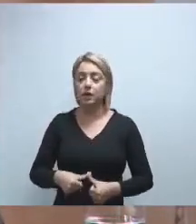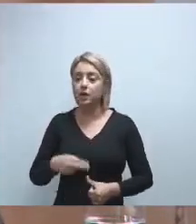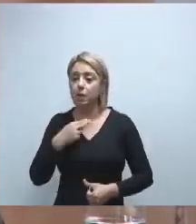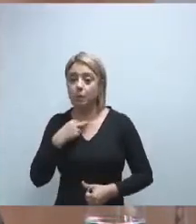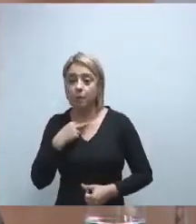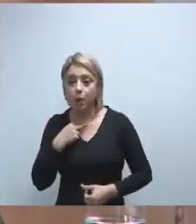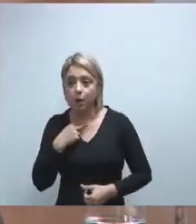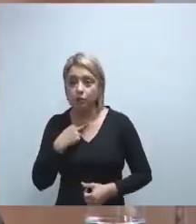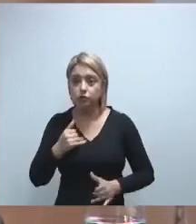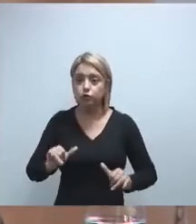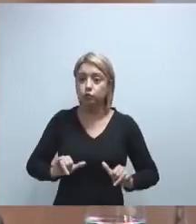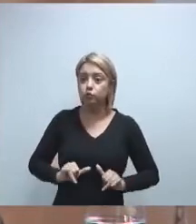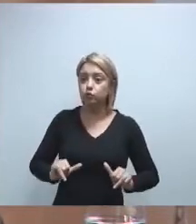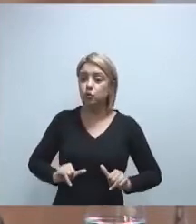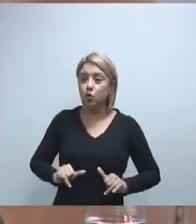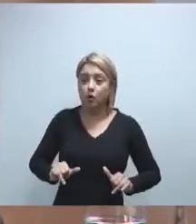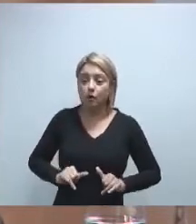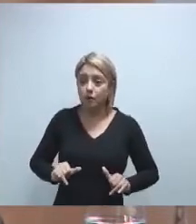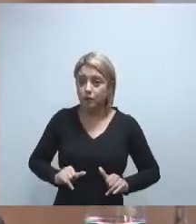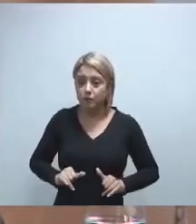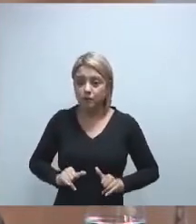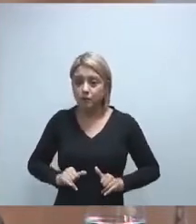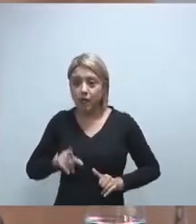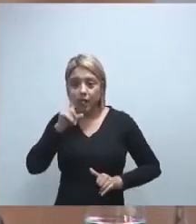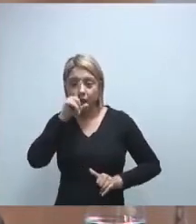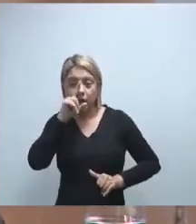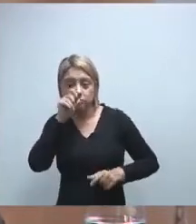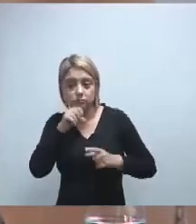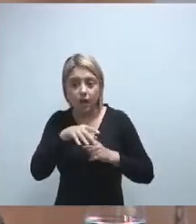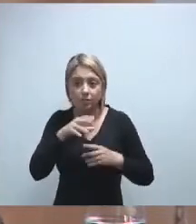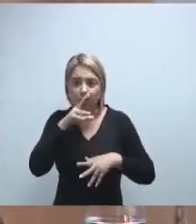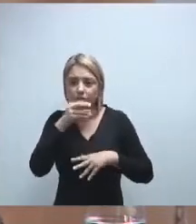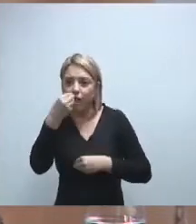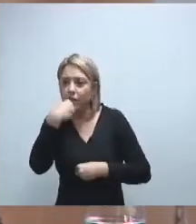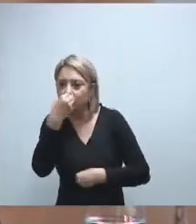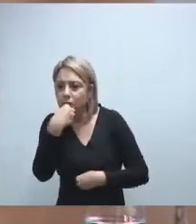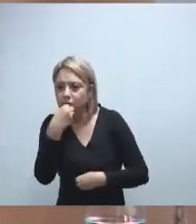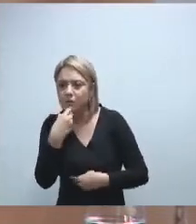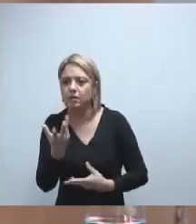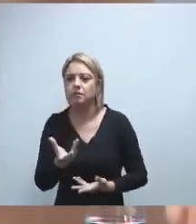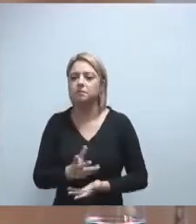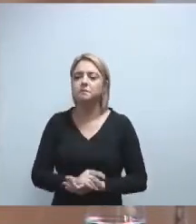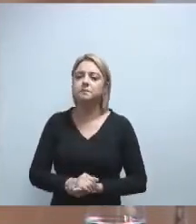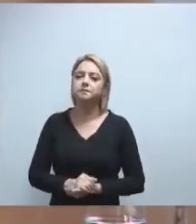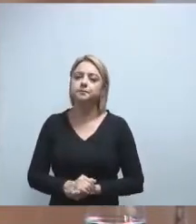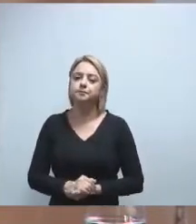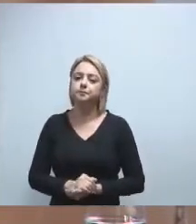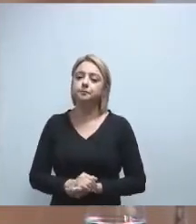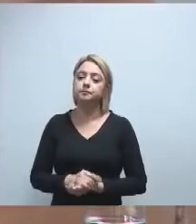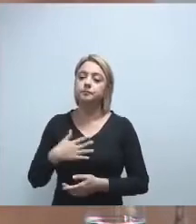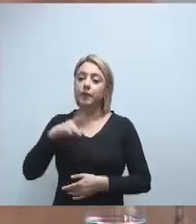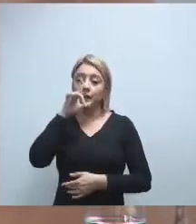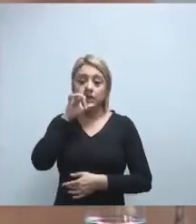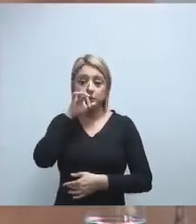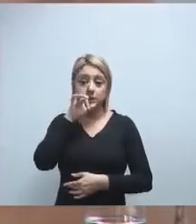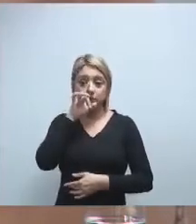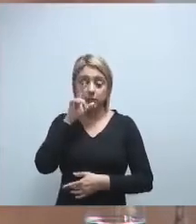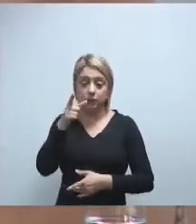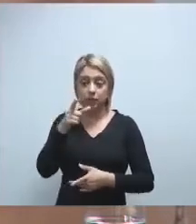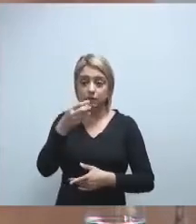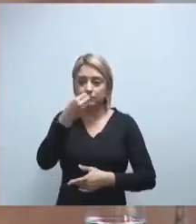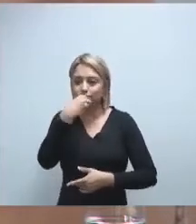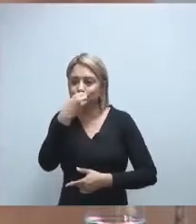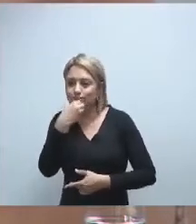sofrer nenhum abalo pra seu enfraquecimento e esse perigo de enfraquecimento